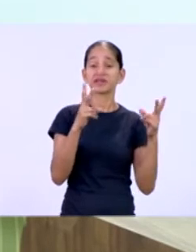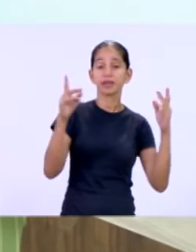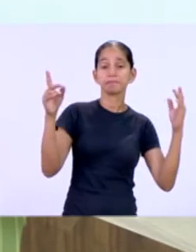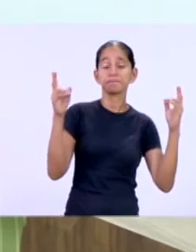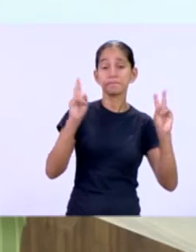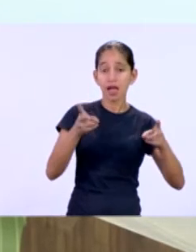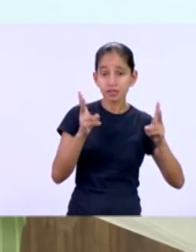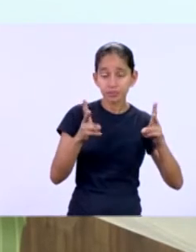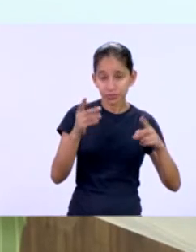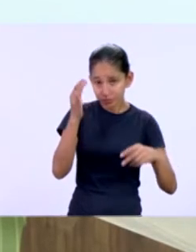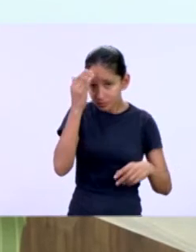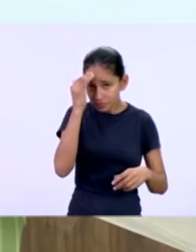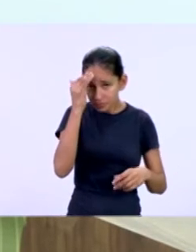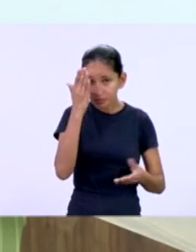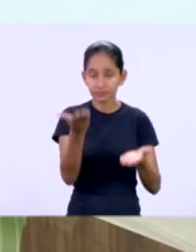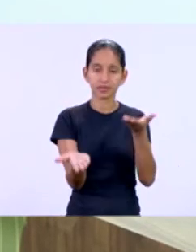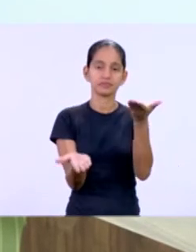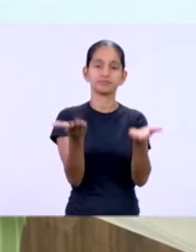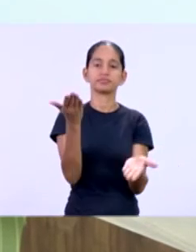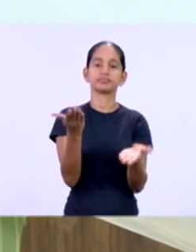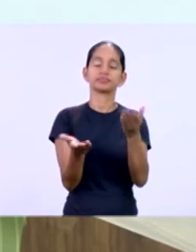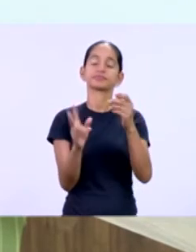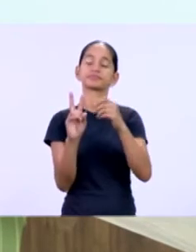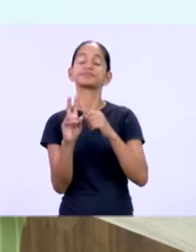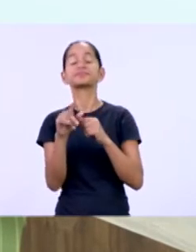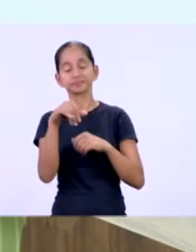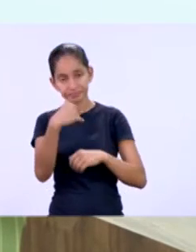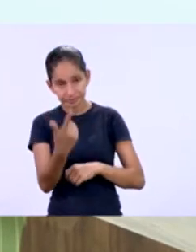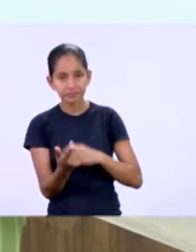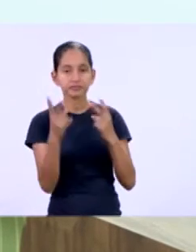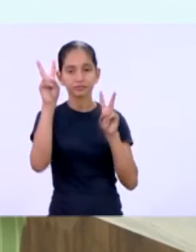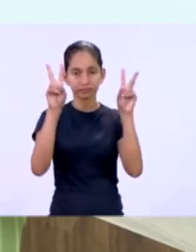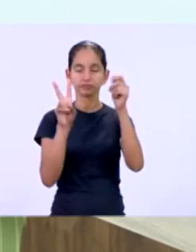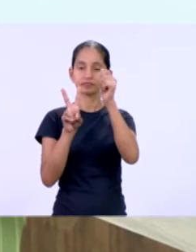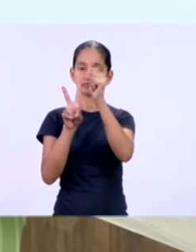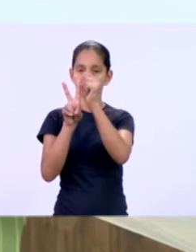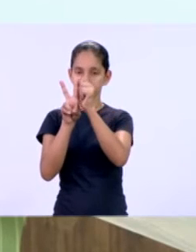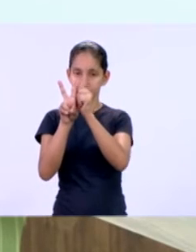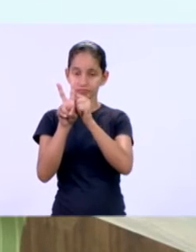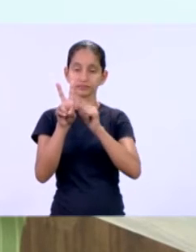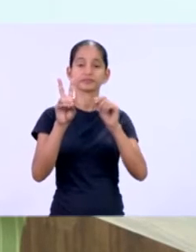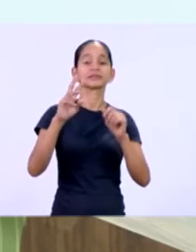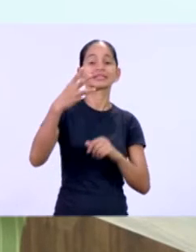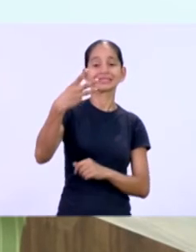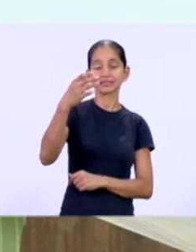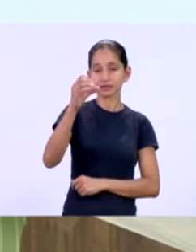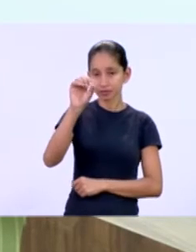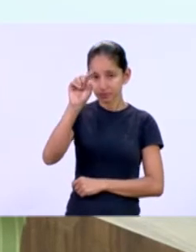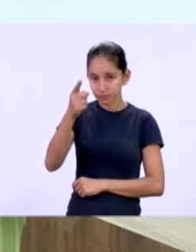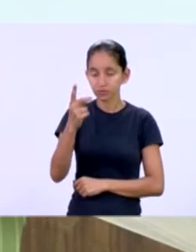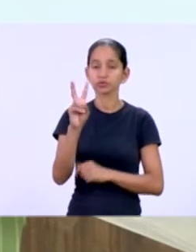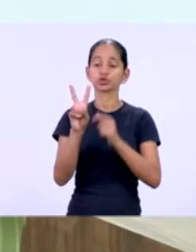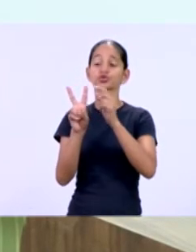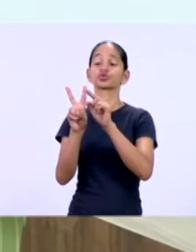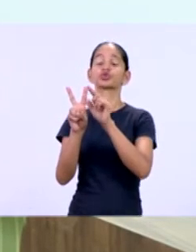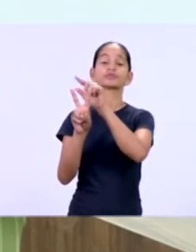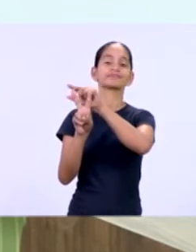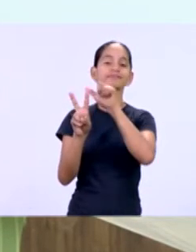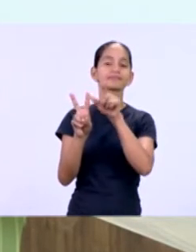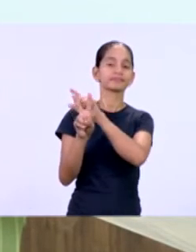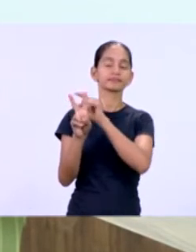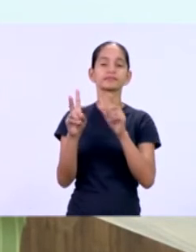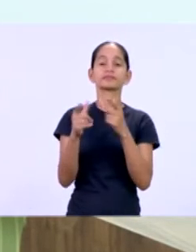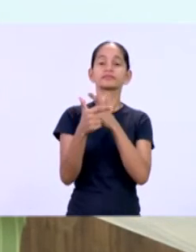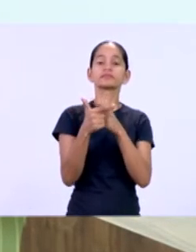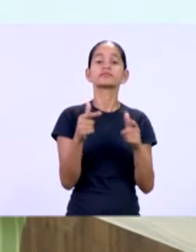base dos 120 mil. No segundo mês eu faturo lá 30 mil, então eu pego 10 mil mais os 30 mil vai dar 40 mil.